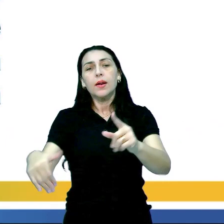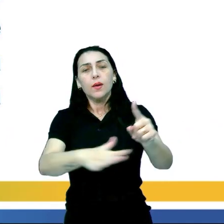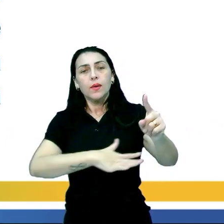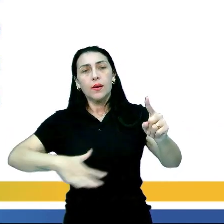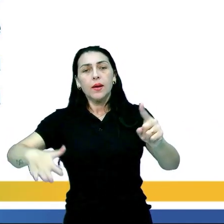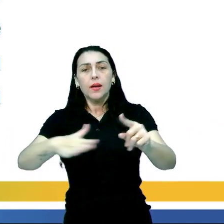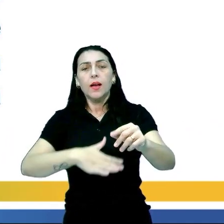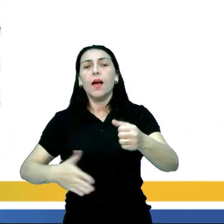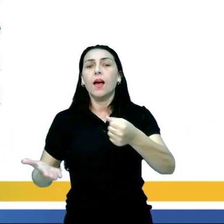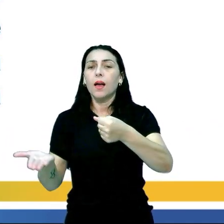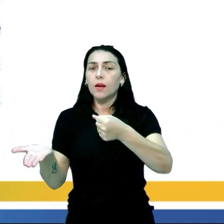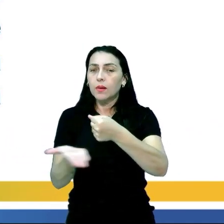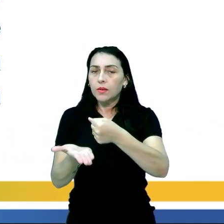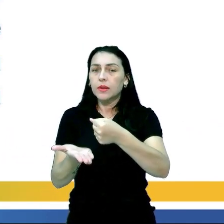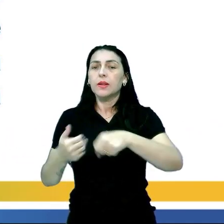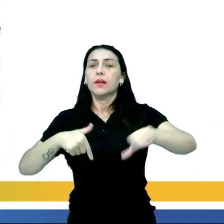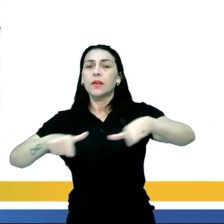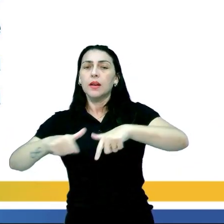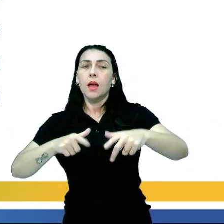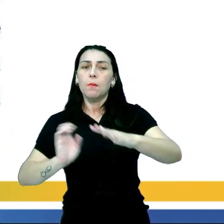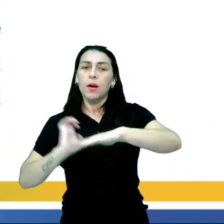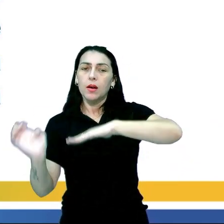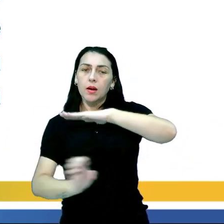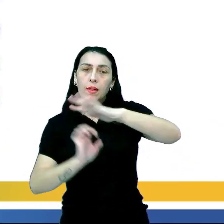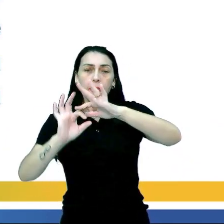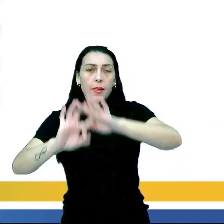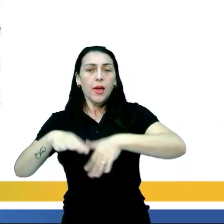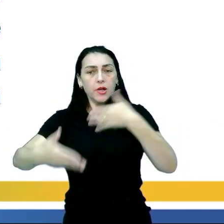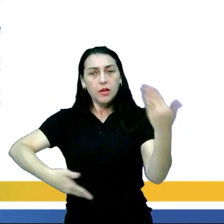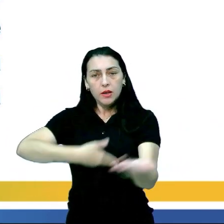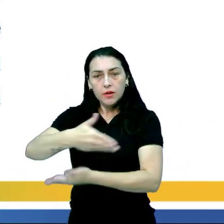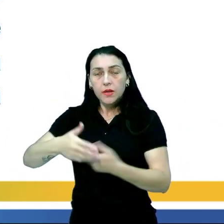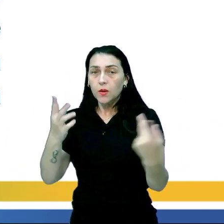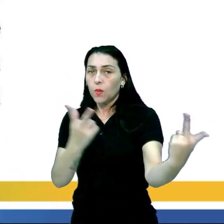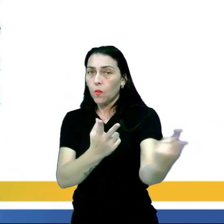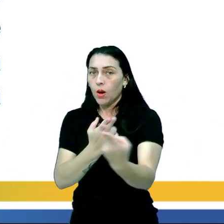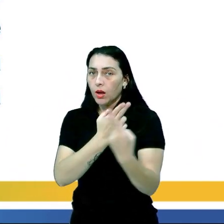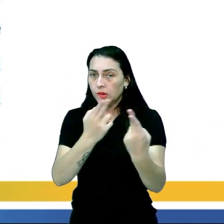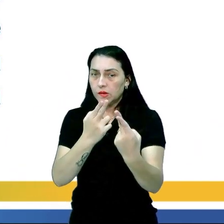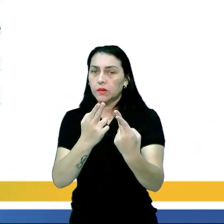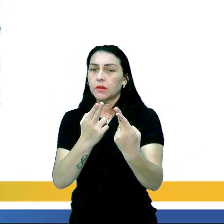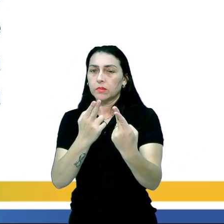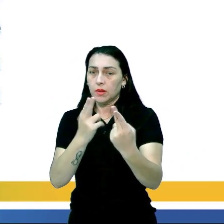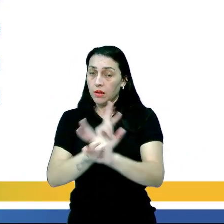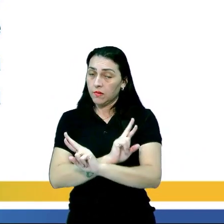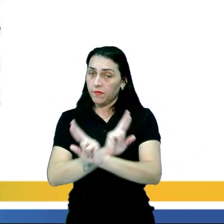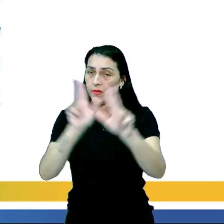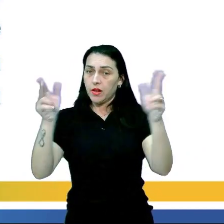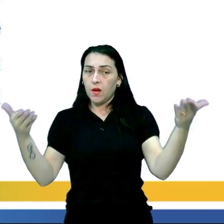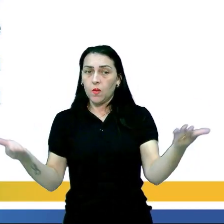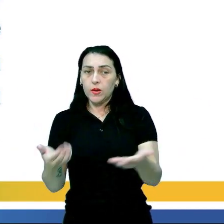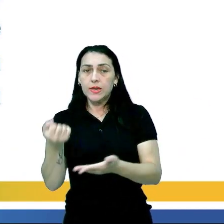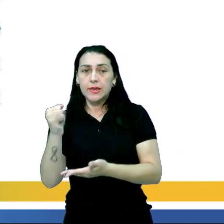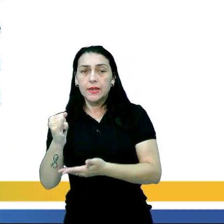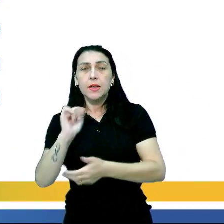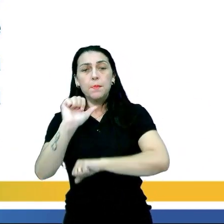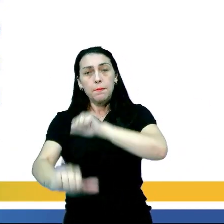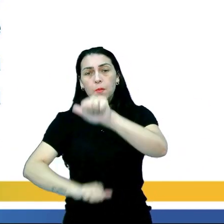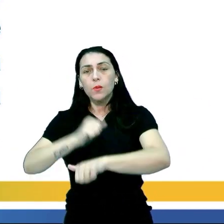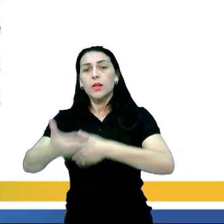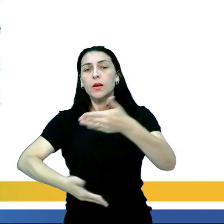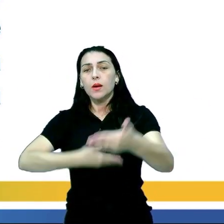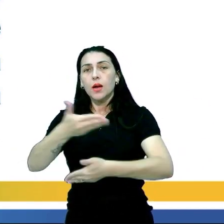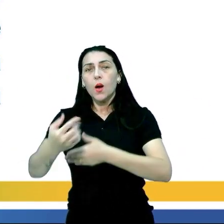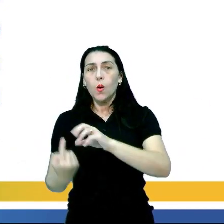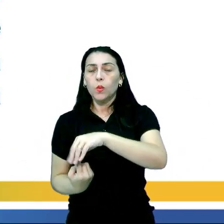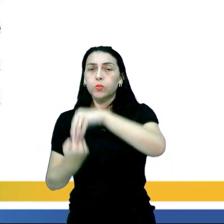sociedades modernas, trabalho e comércio deixam de ser relações entre iguais e se convertem na